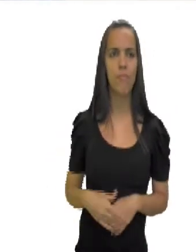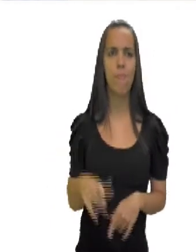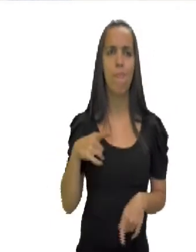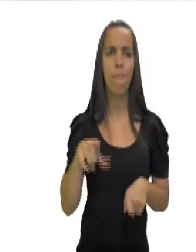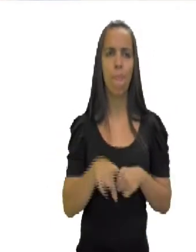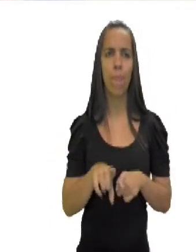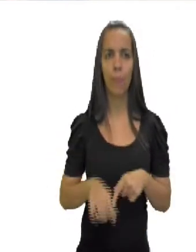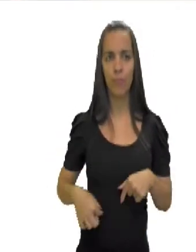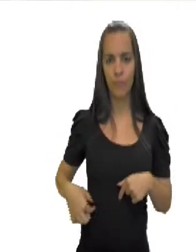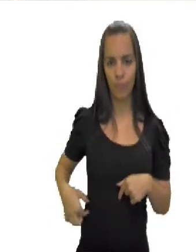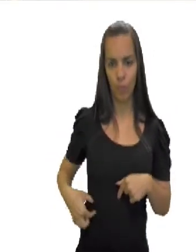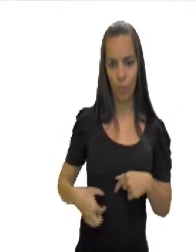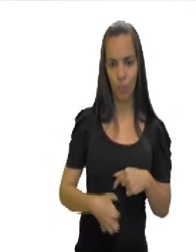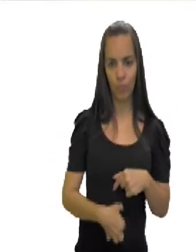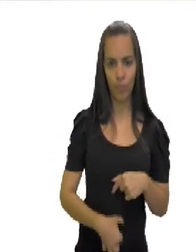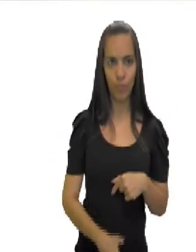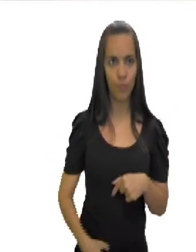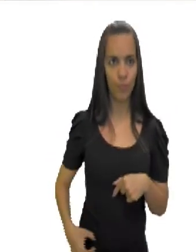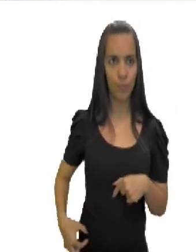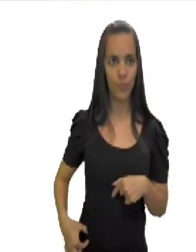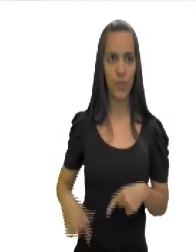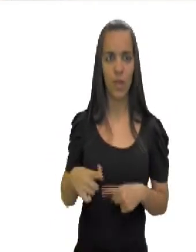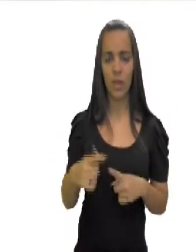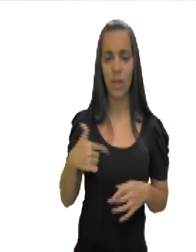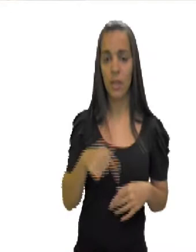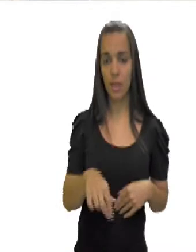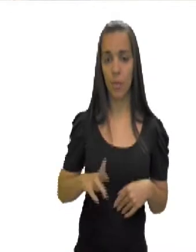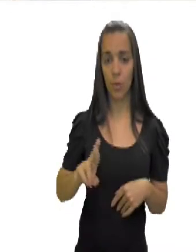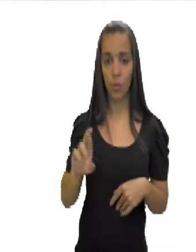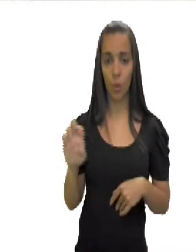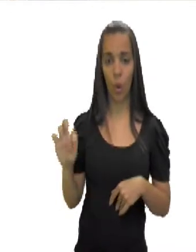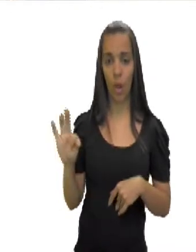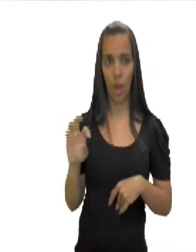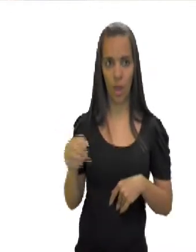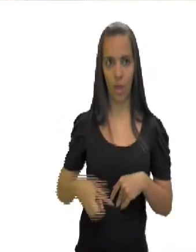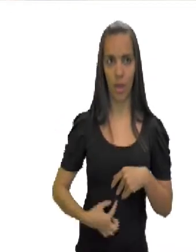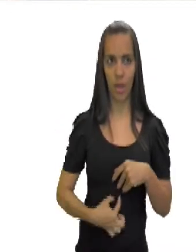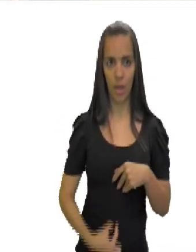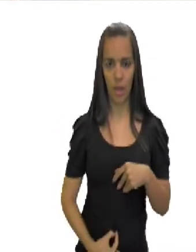reto, o ânus. Esses são os